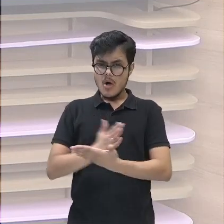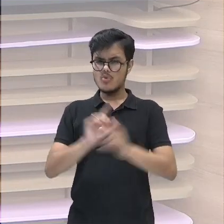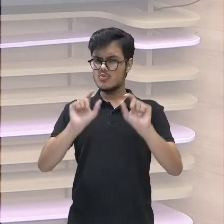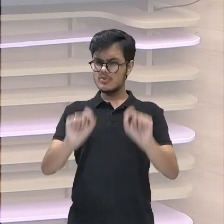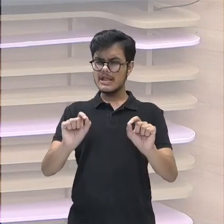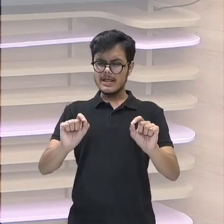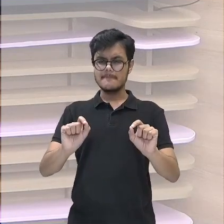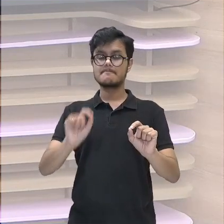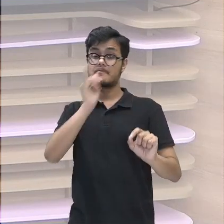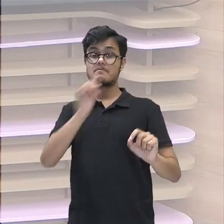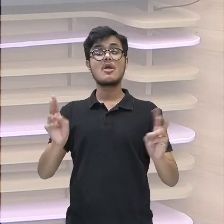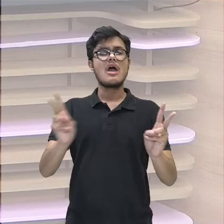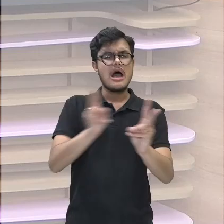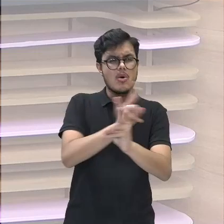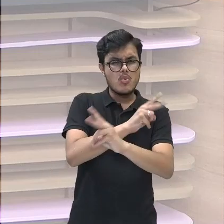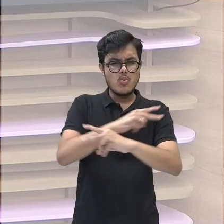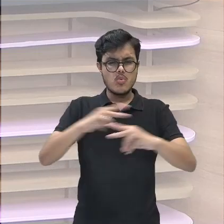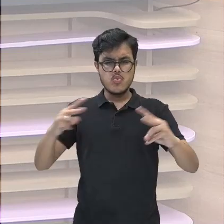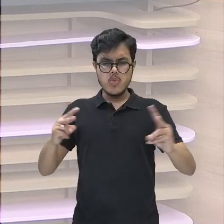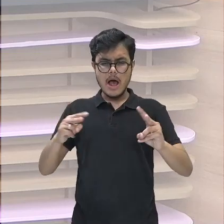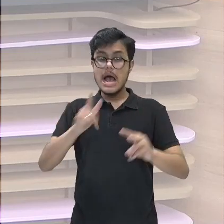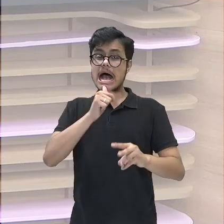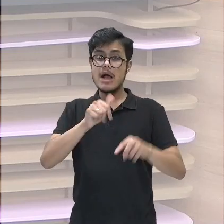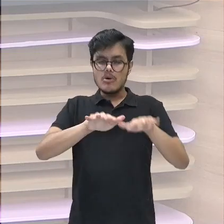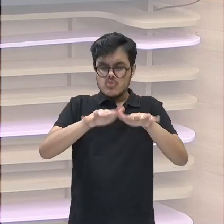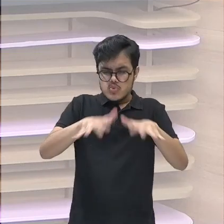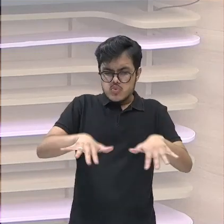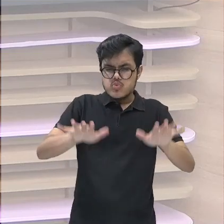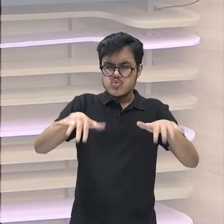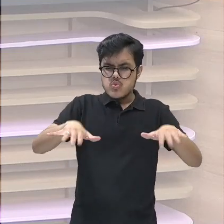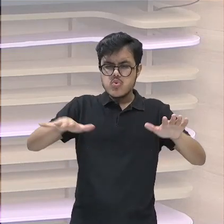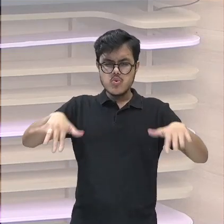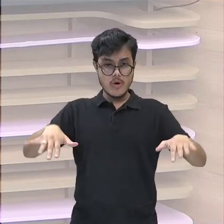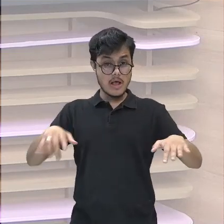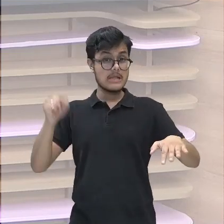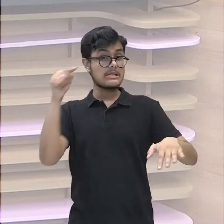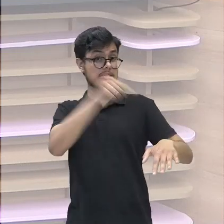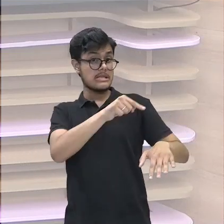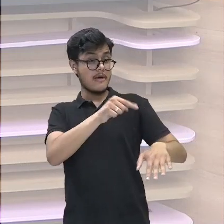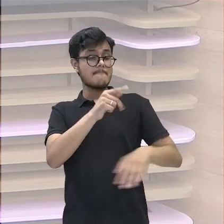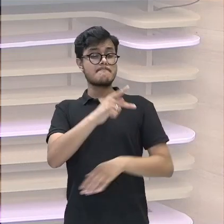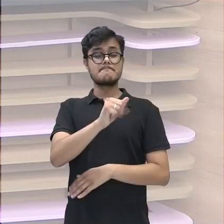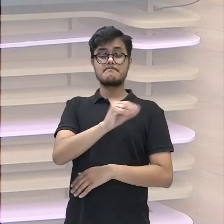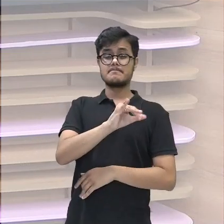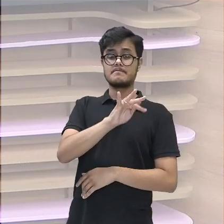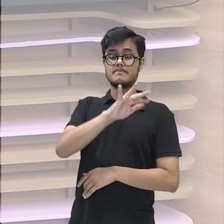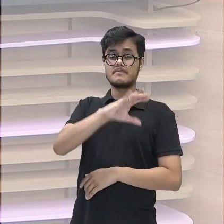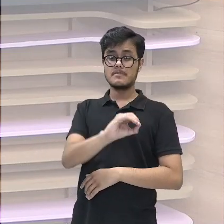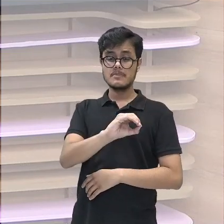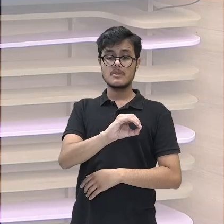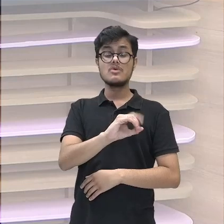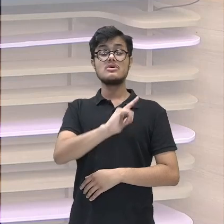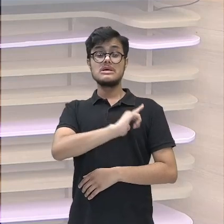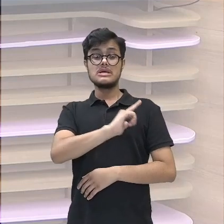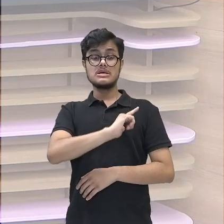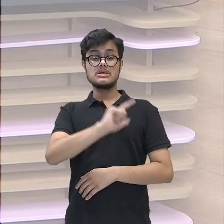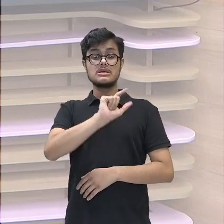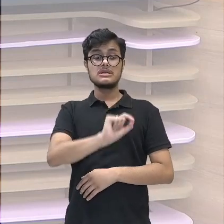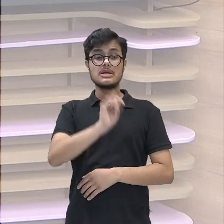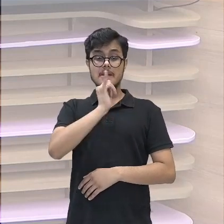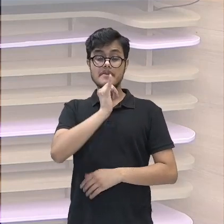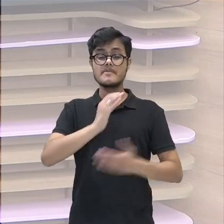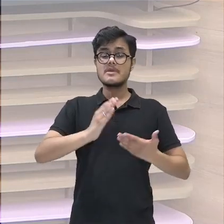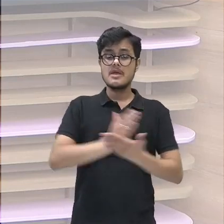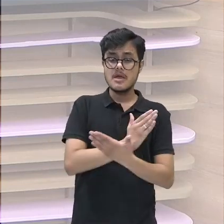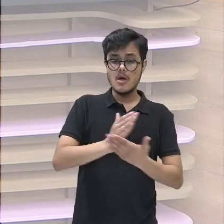quando essas águas superficiais lá do Pacífico Equatorial, acontece o fenômeno da